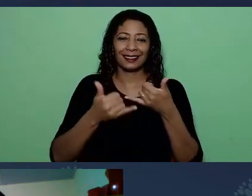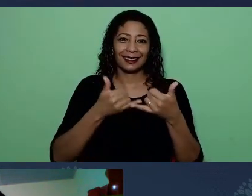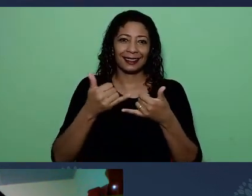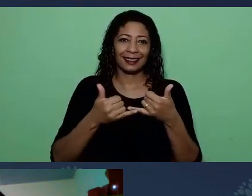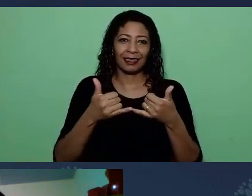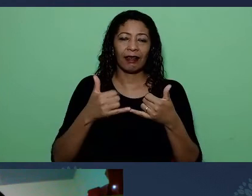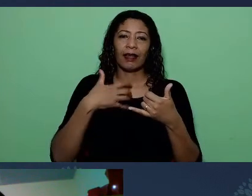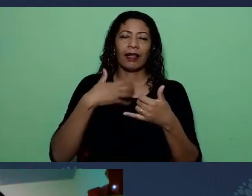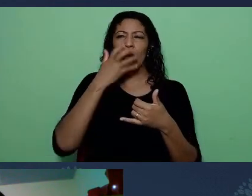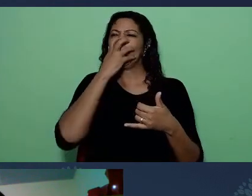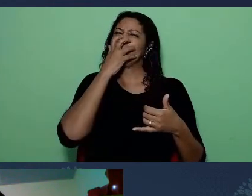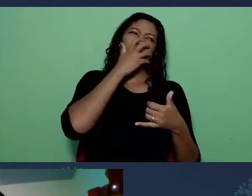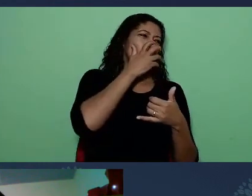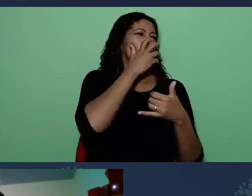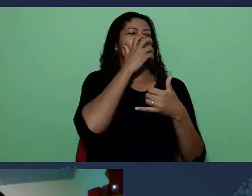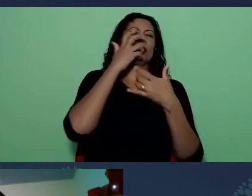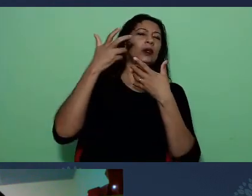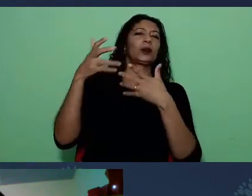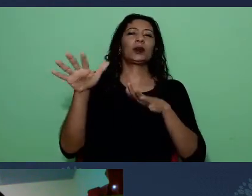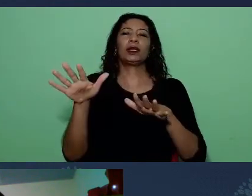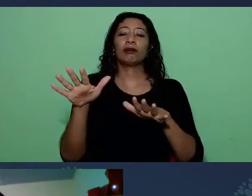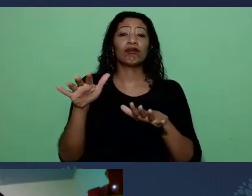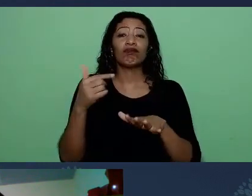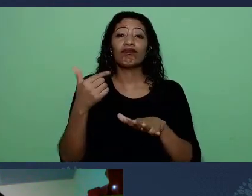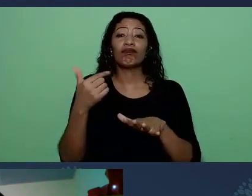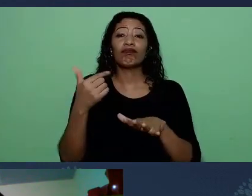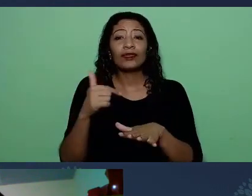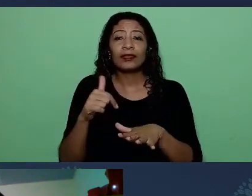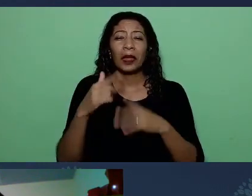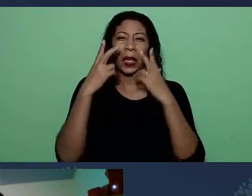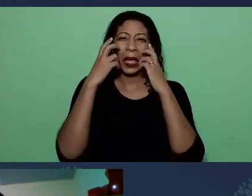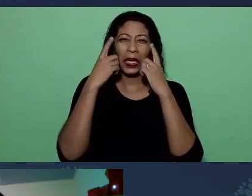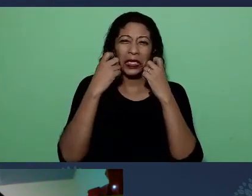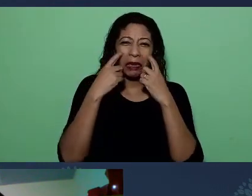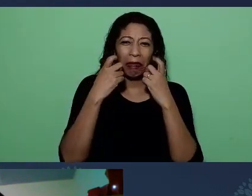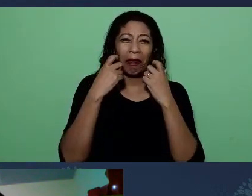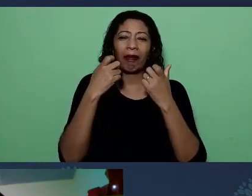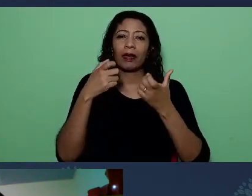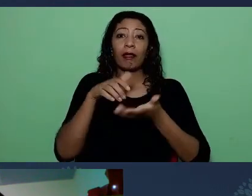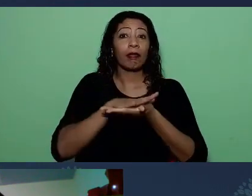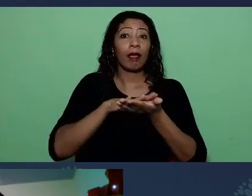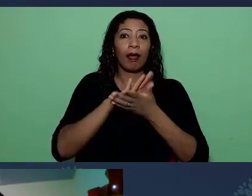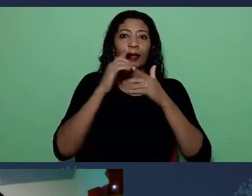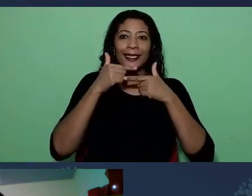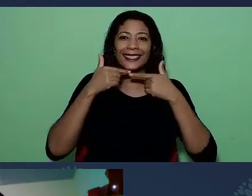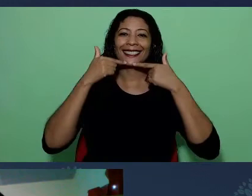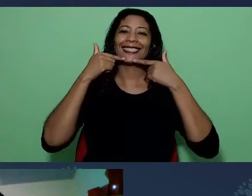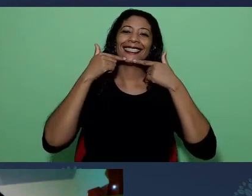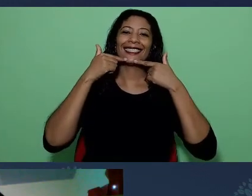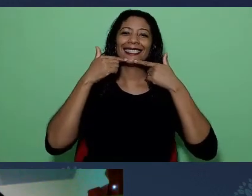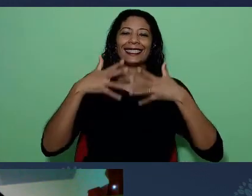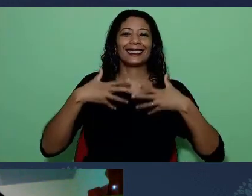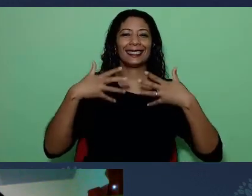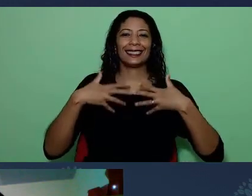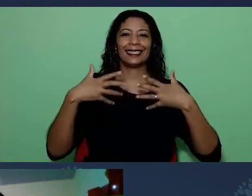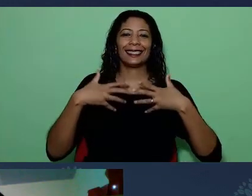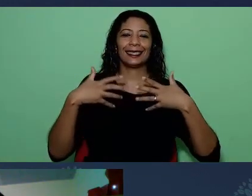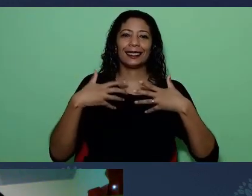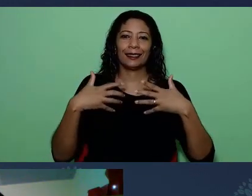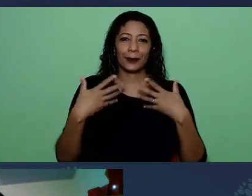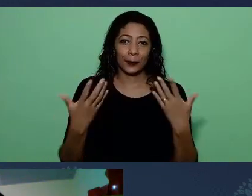uma resistência à mãe. Em nenhum momento teve choro ali. Pelo contrário, teve sorriso, teve alegria, teve